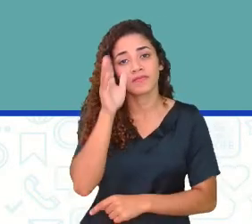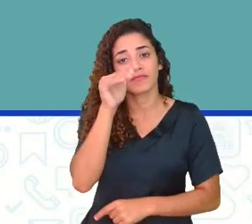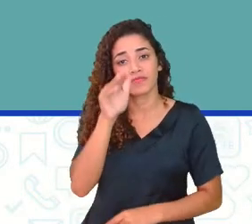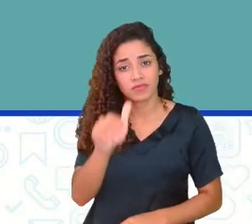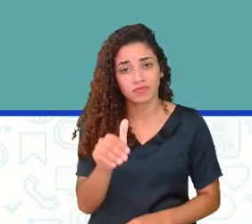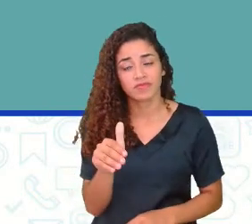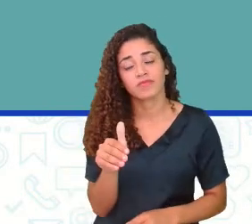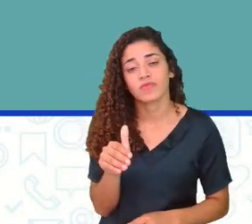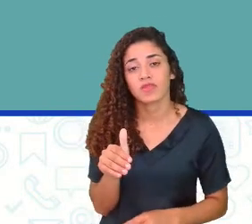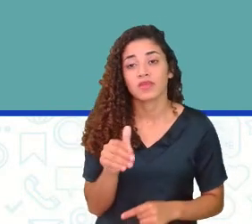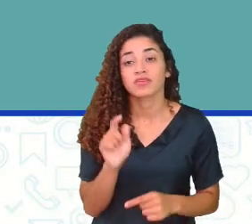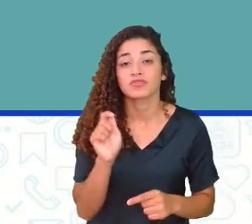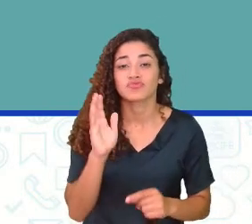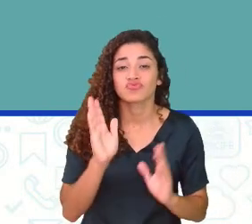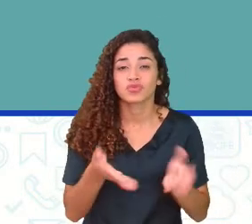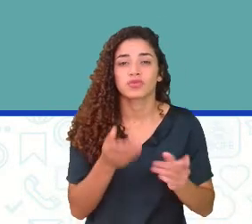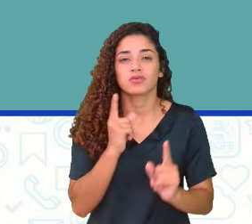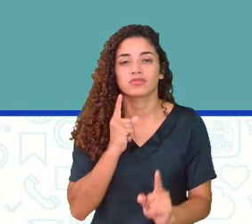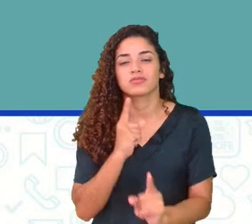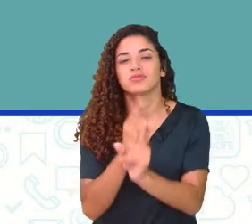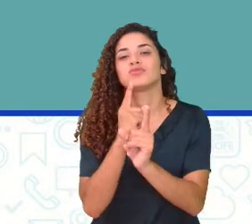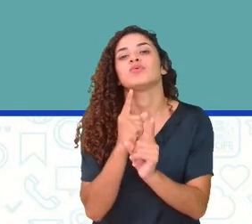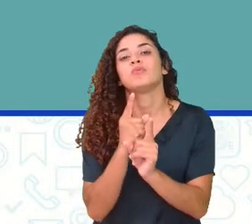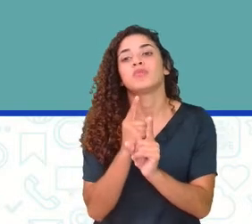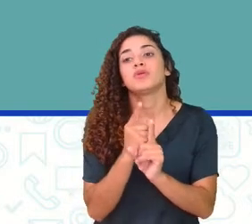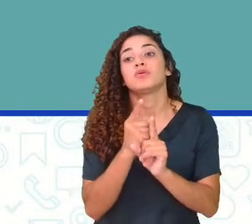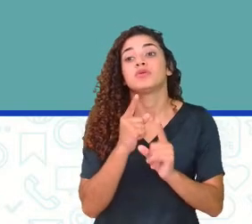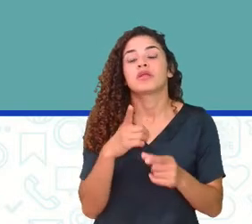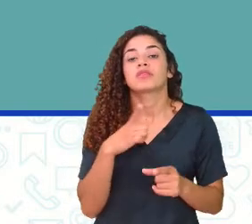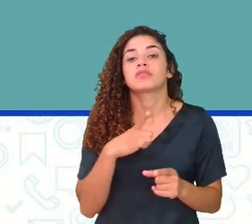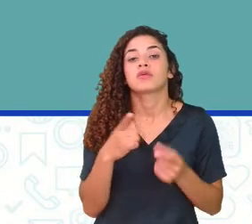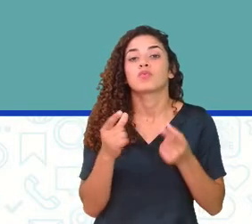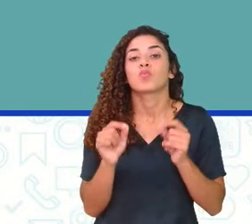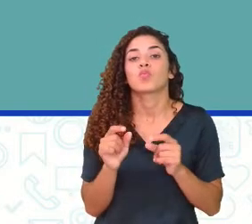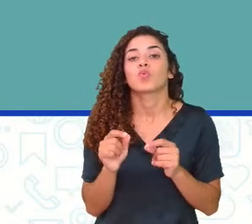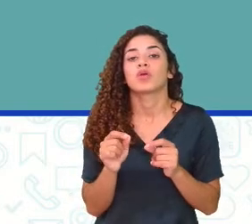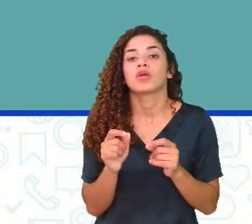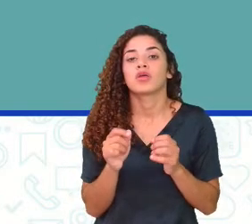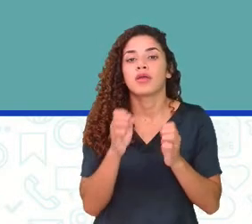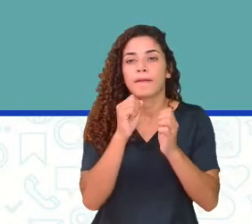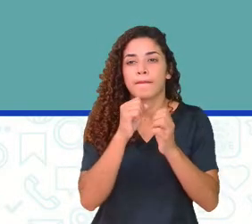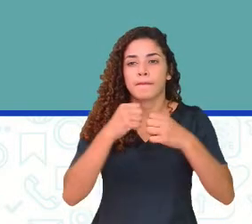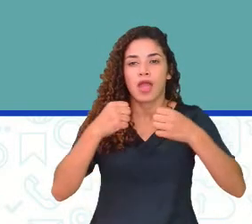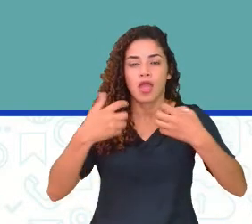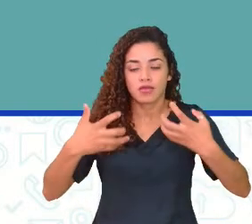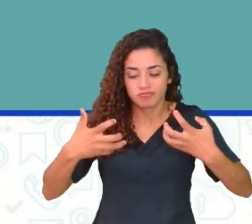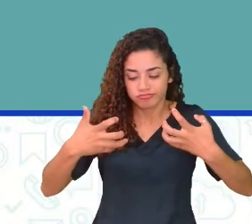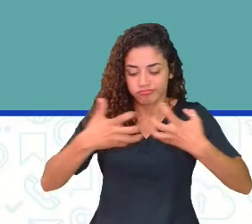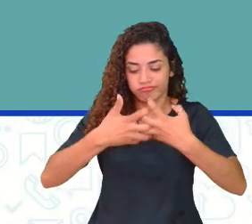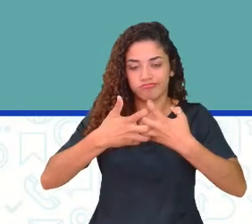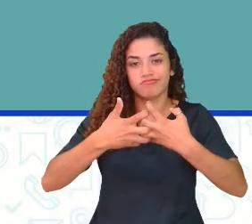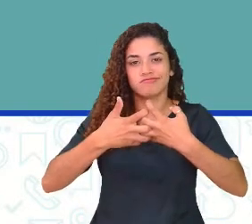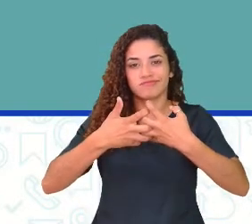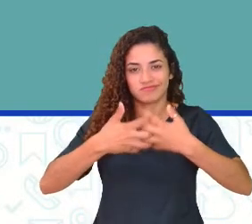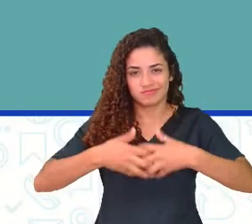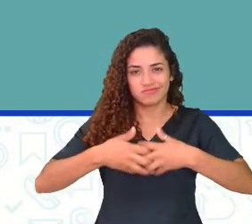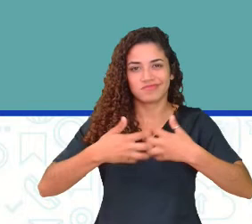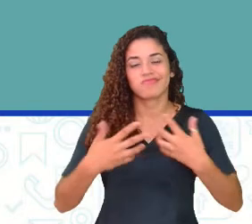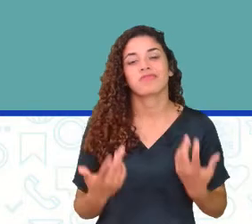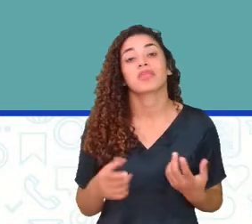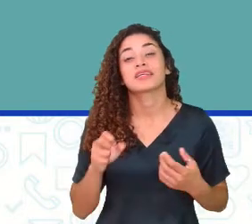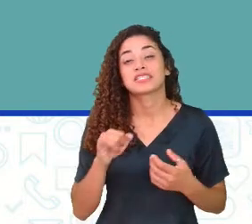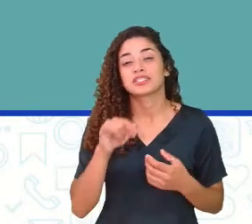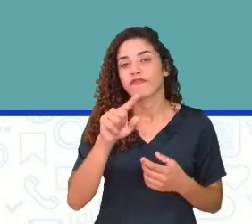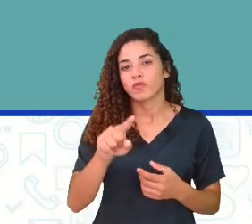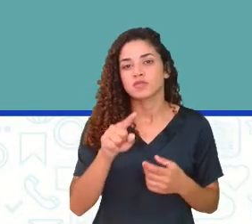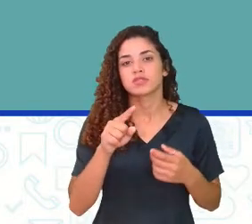daí ele já descobriu aí que ocorria esse poder de atração. Nós podemos ver, se você